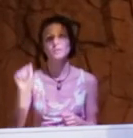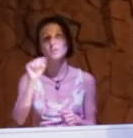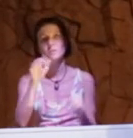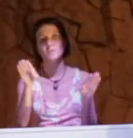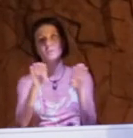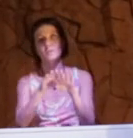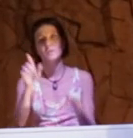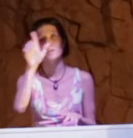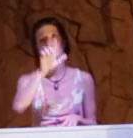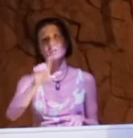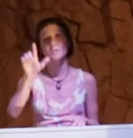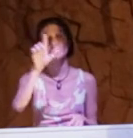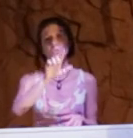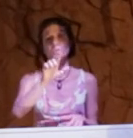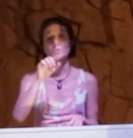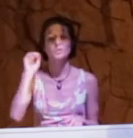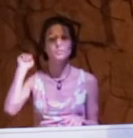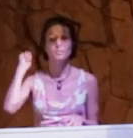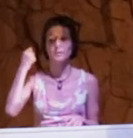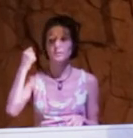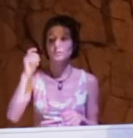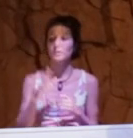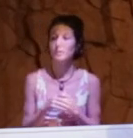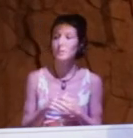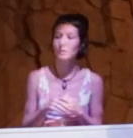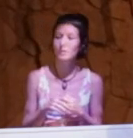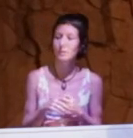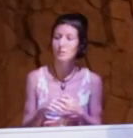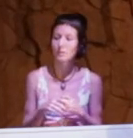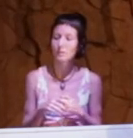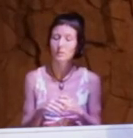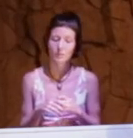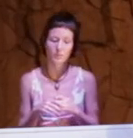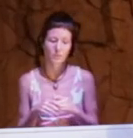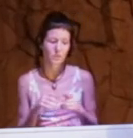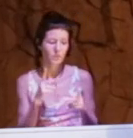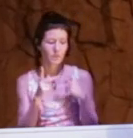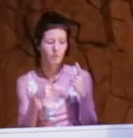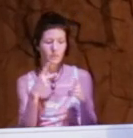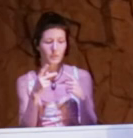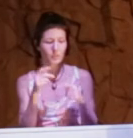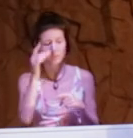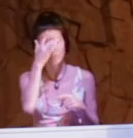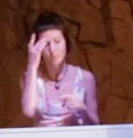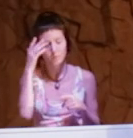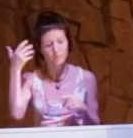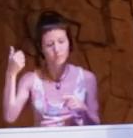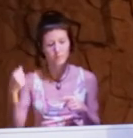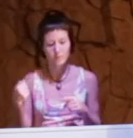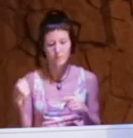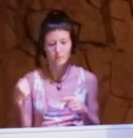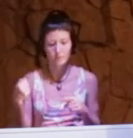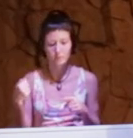os brancos que fizeram essas imagens, as ilustrações positivas hoje sobre o corpo